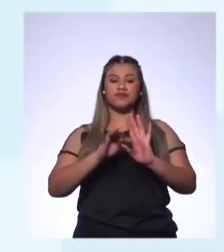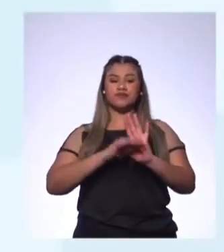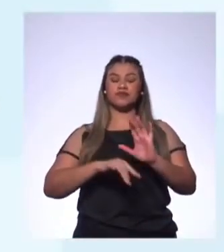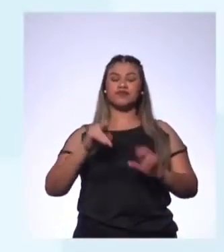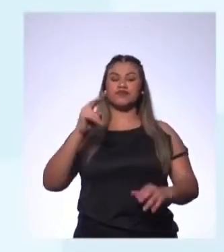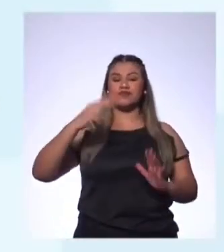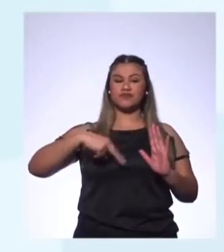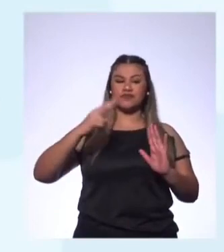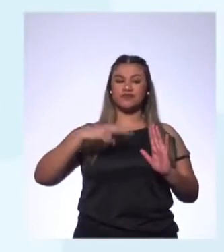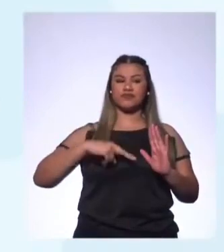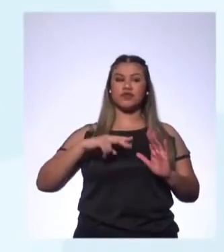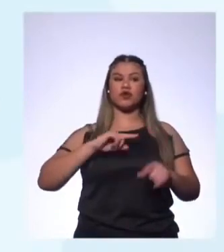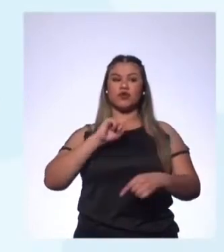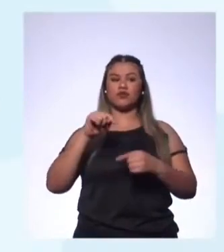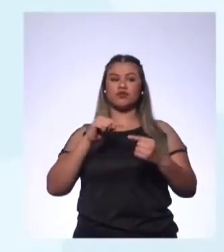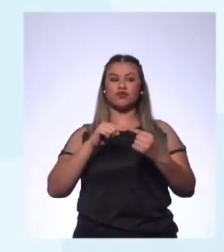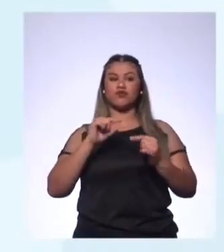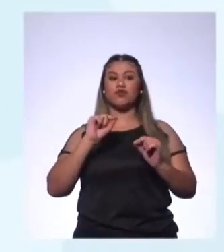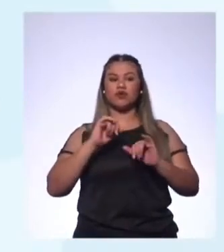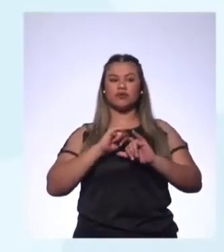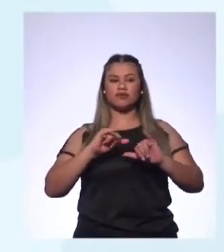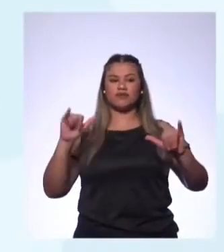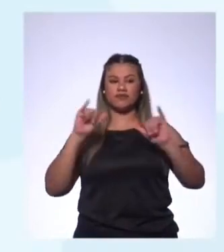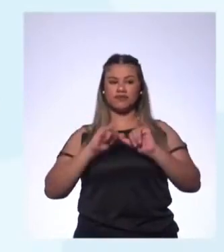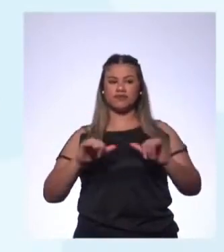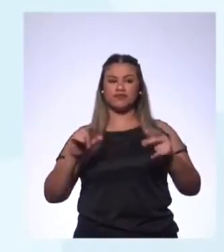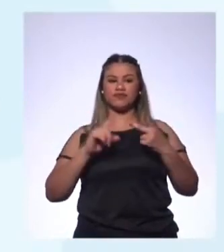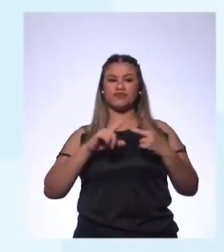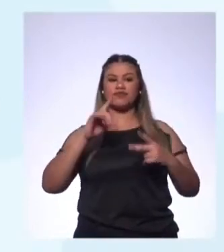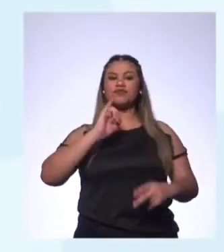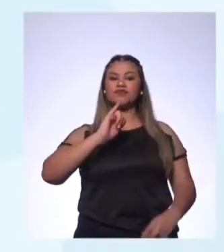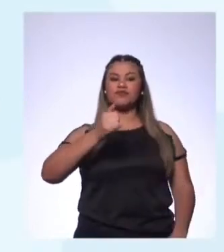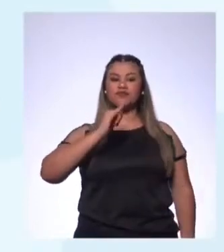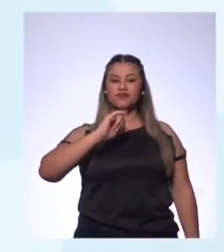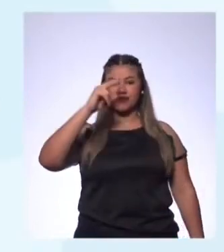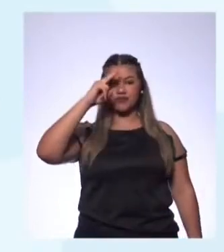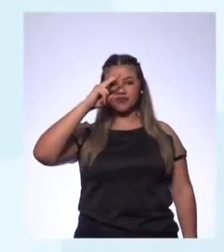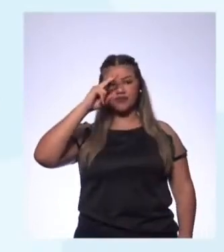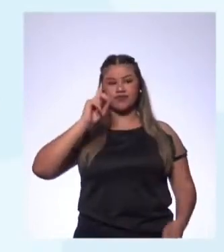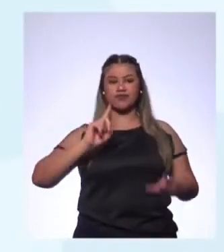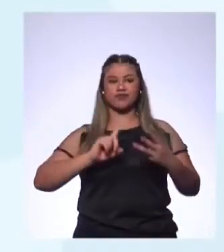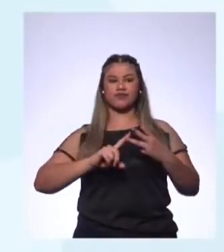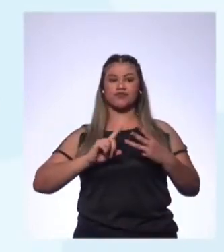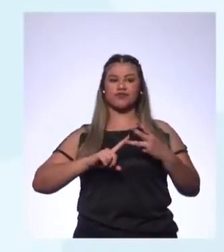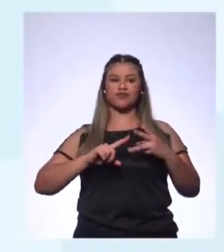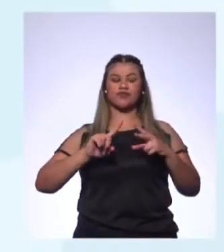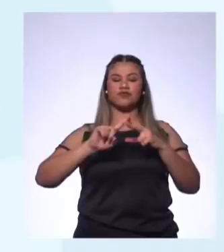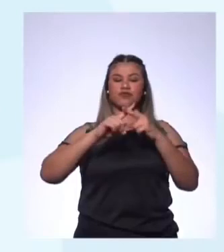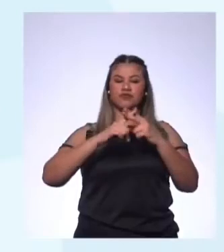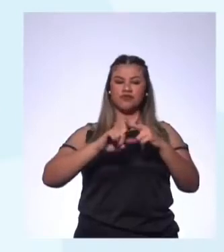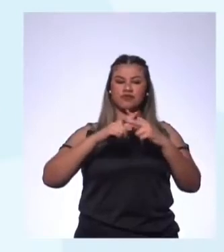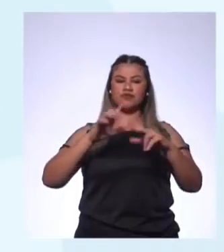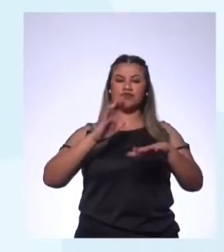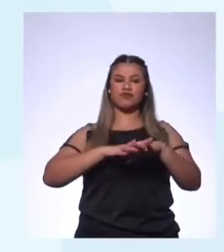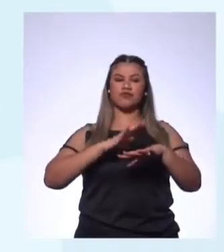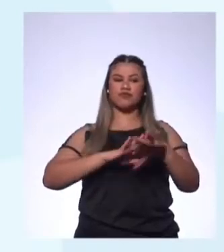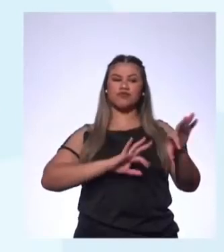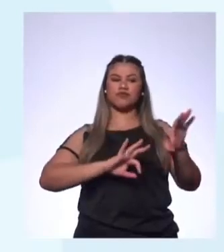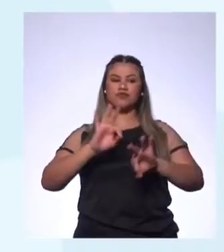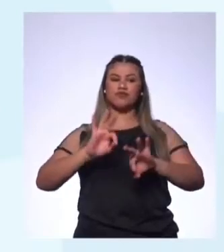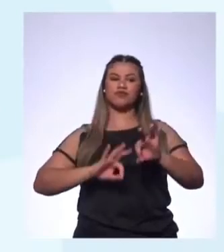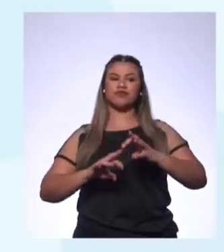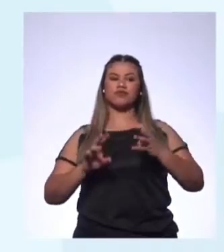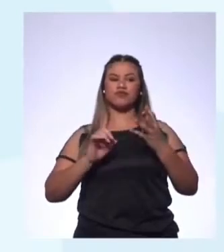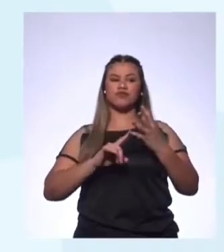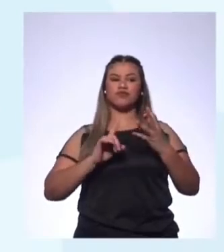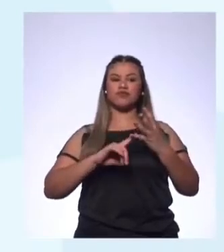finalidade transmitir uma notícia, narrar uma história, ensinar a manusear algum aparelho ou